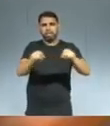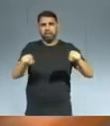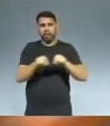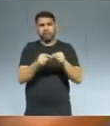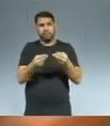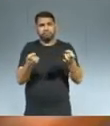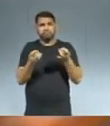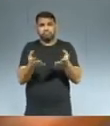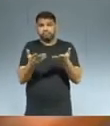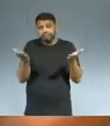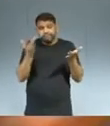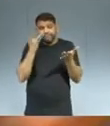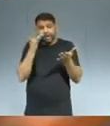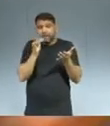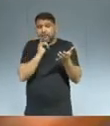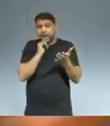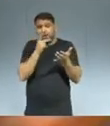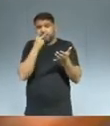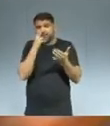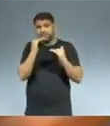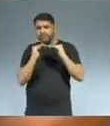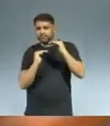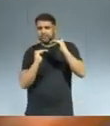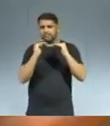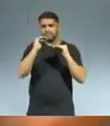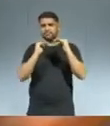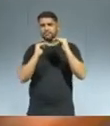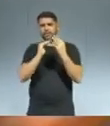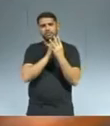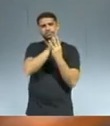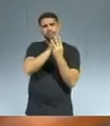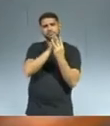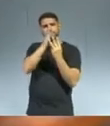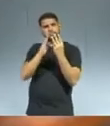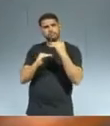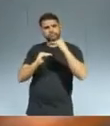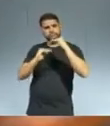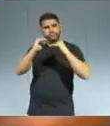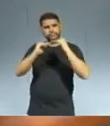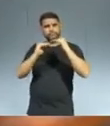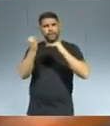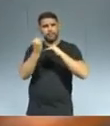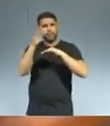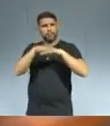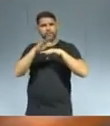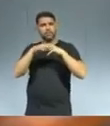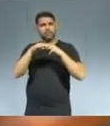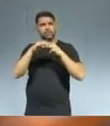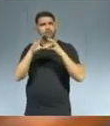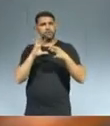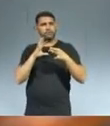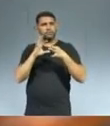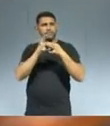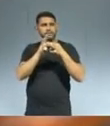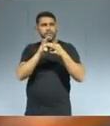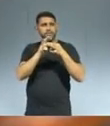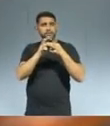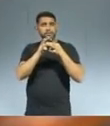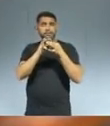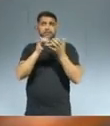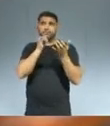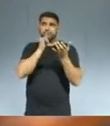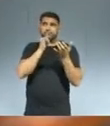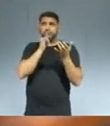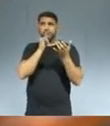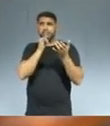enfim a Então eu acho que esse equilíbrio Entre esses três pilares ele é o grande segredo